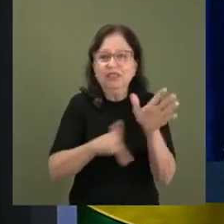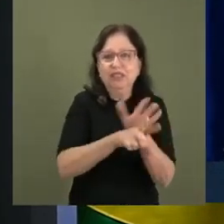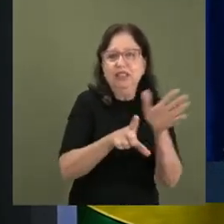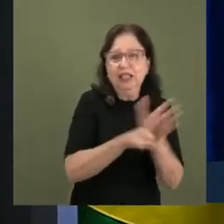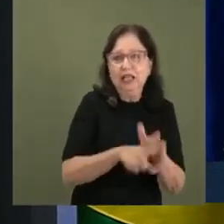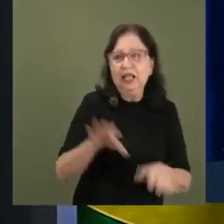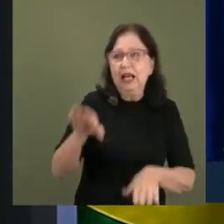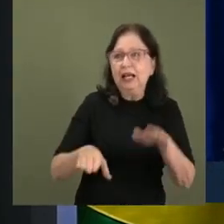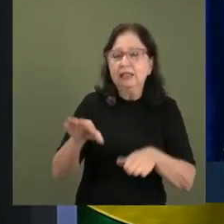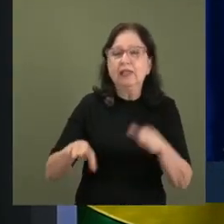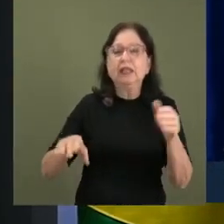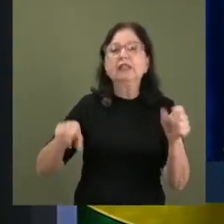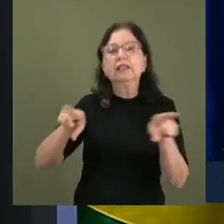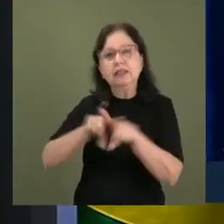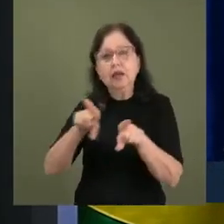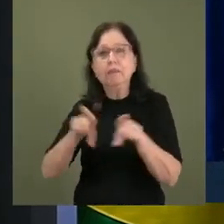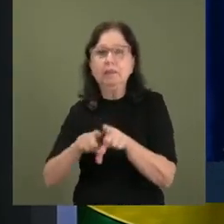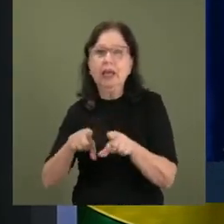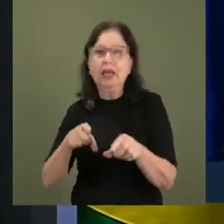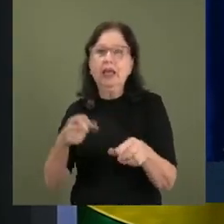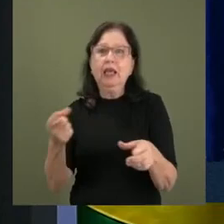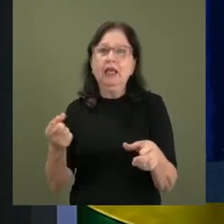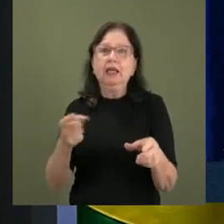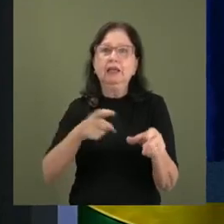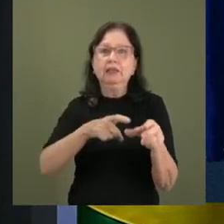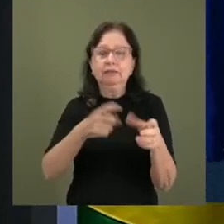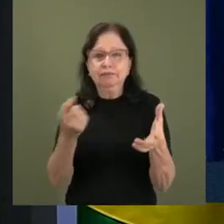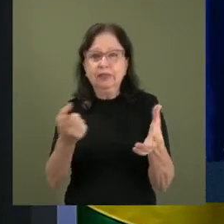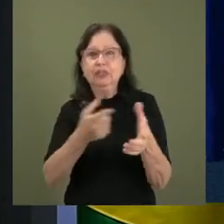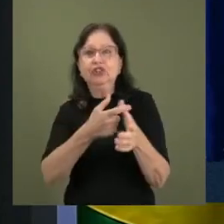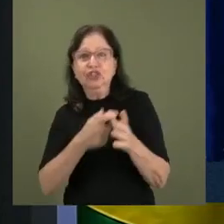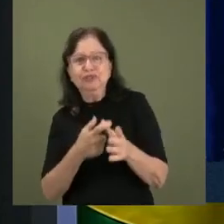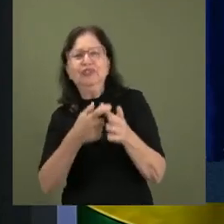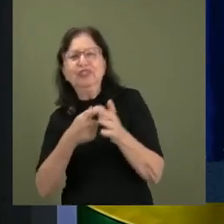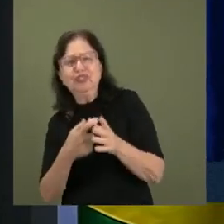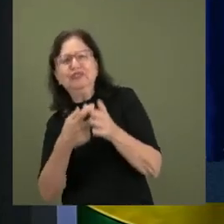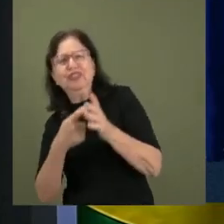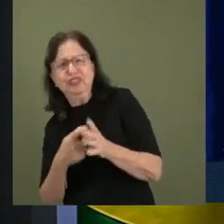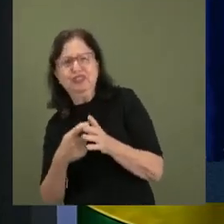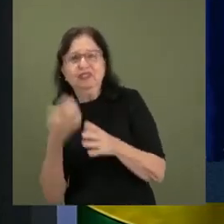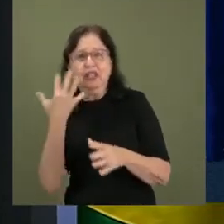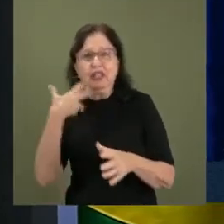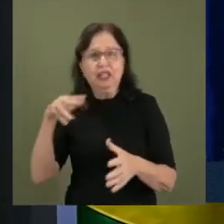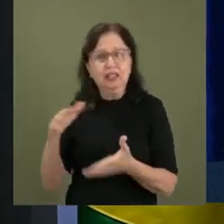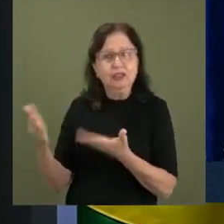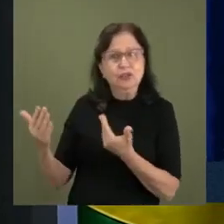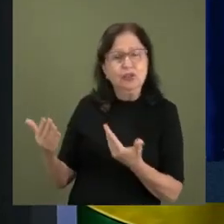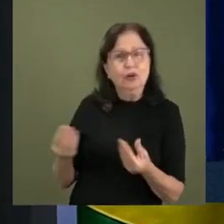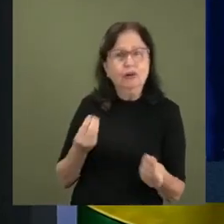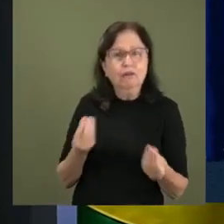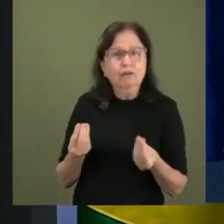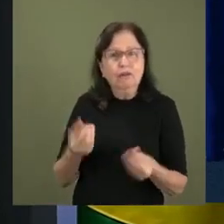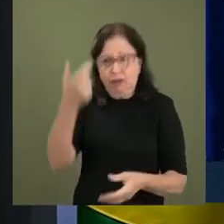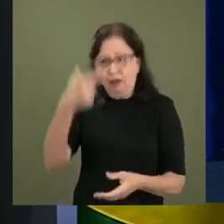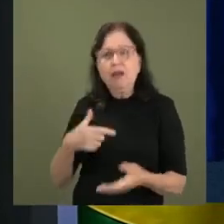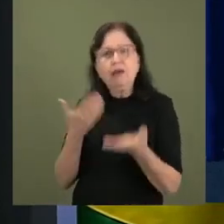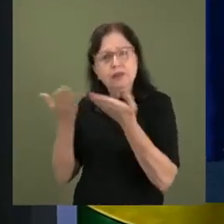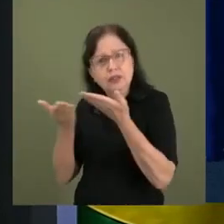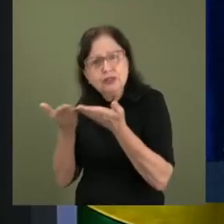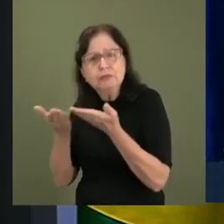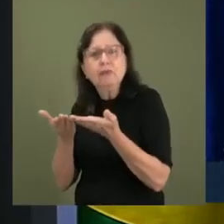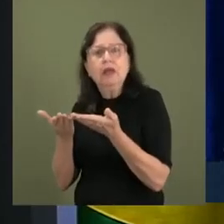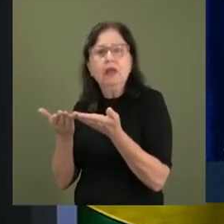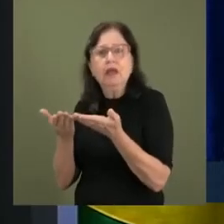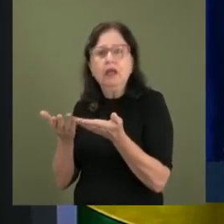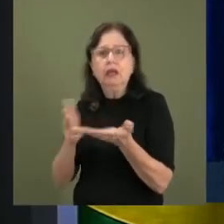ponto importante, porque quando você contrai a dívida, nós que recebemos esses pacientes, a gente sabe qual é o caminho dessa dívida.